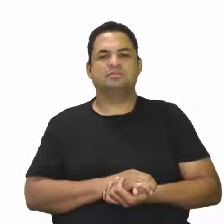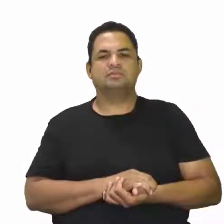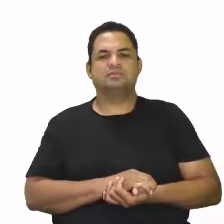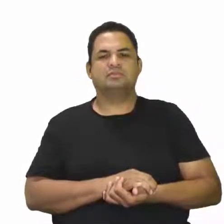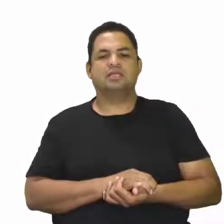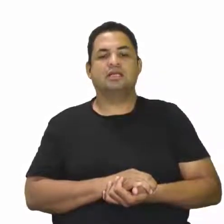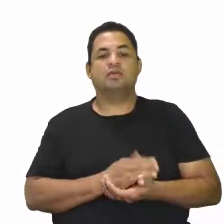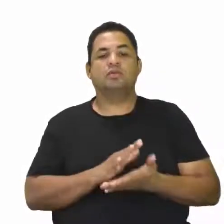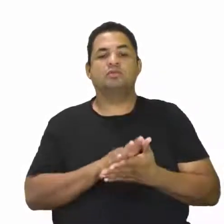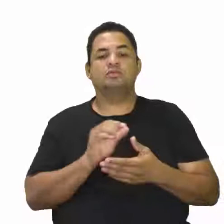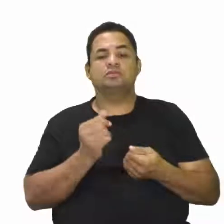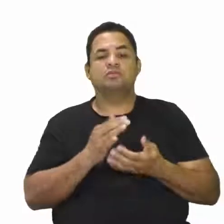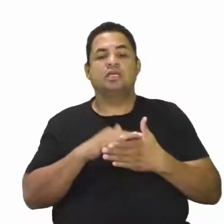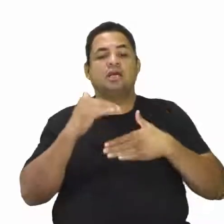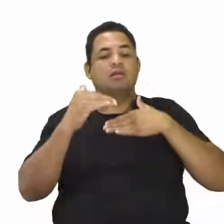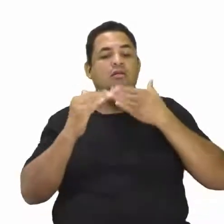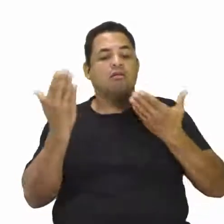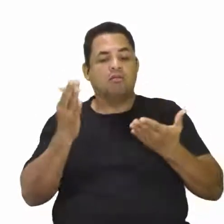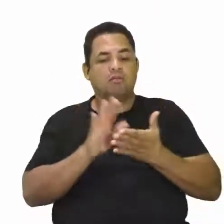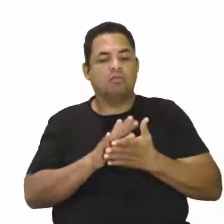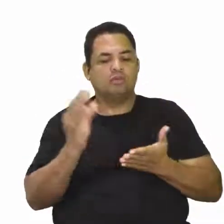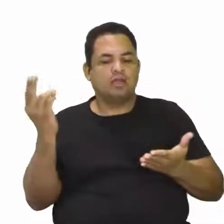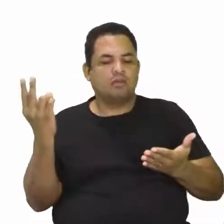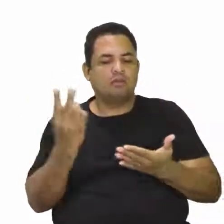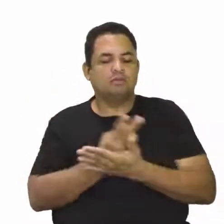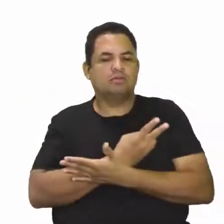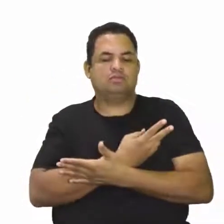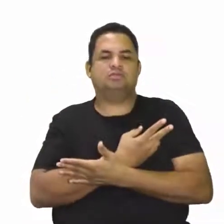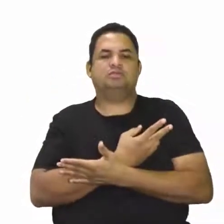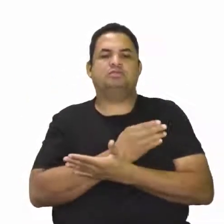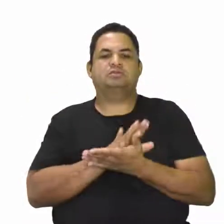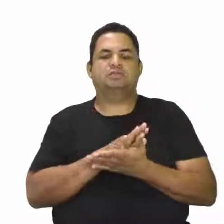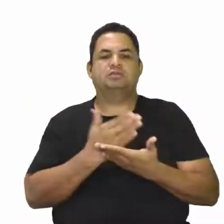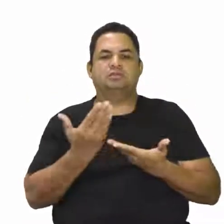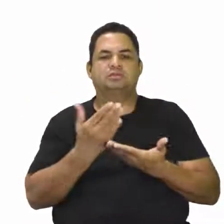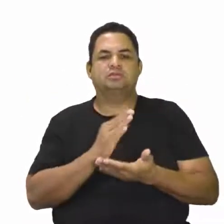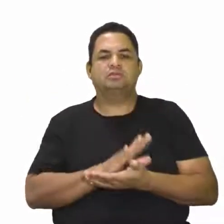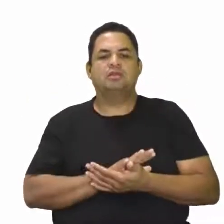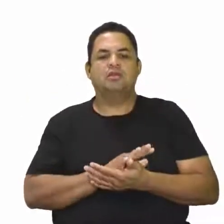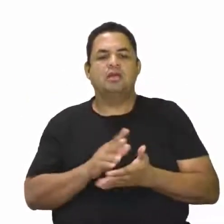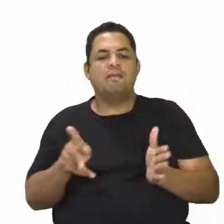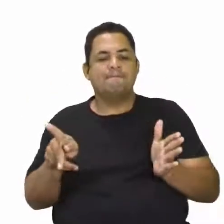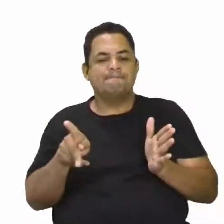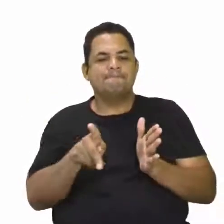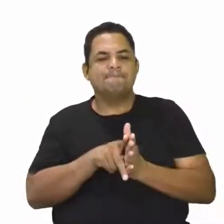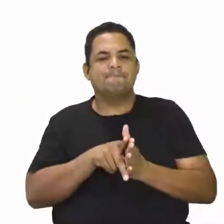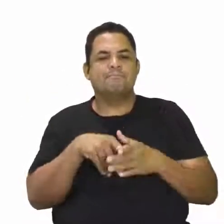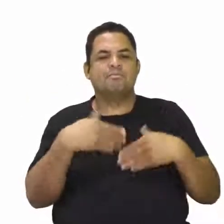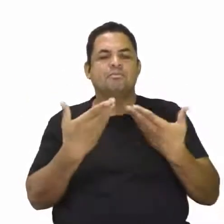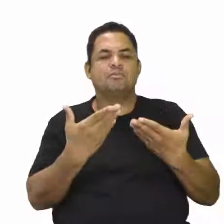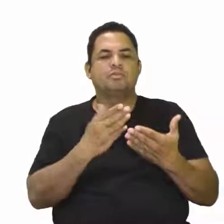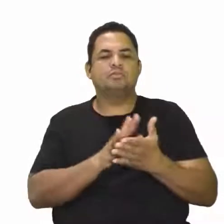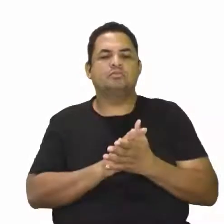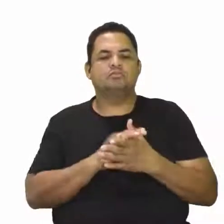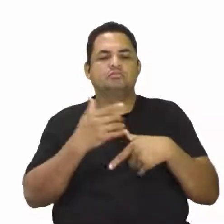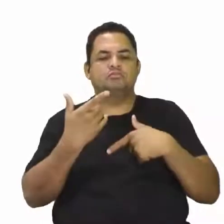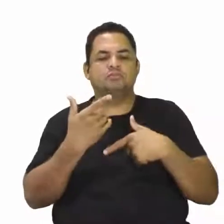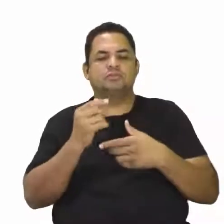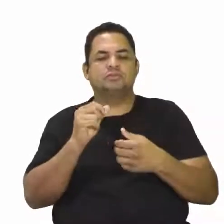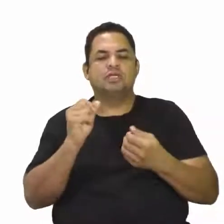ação está em desenvolvimento. O gerúndio, então, é uma forma pessoal com a ação